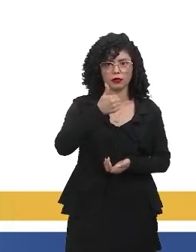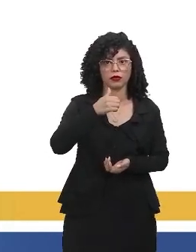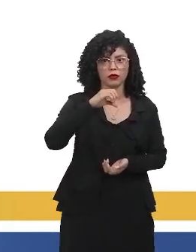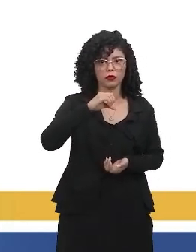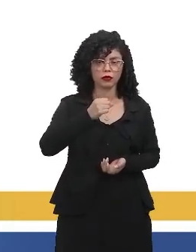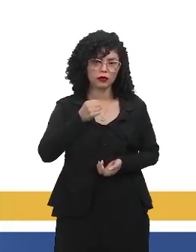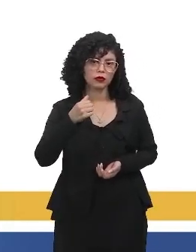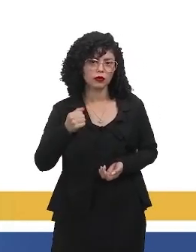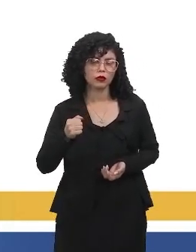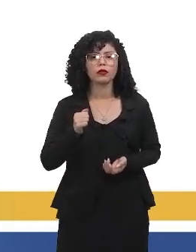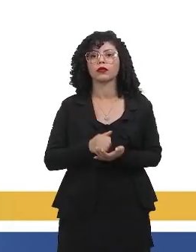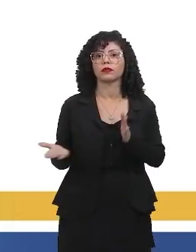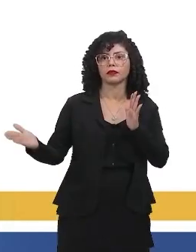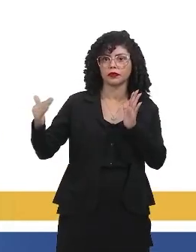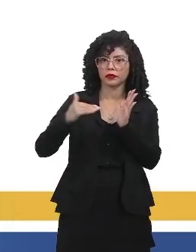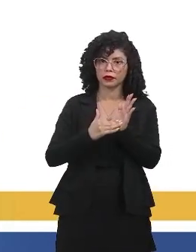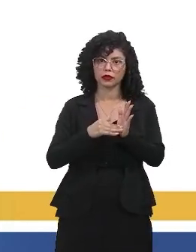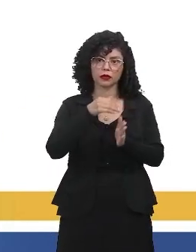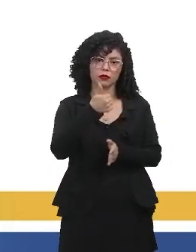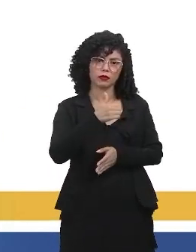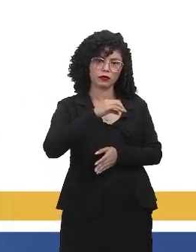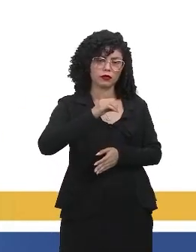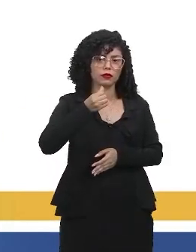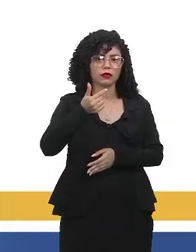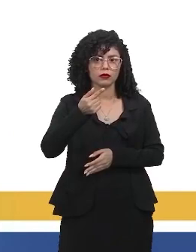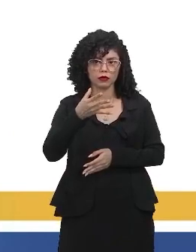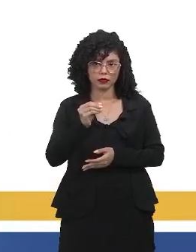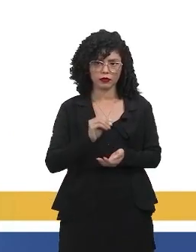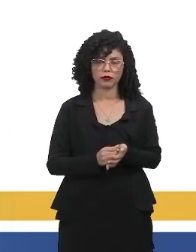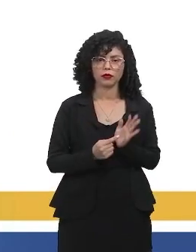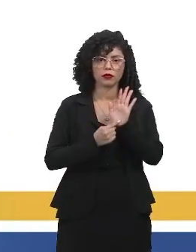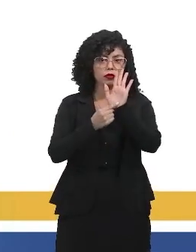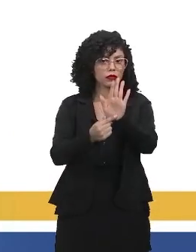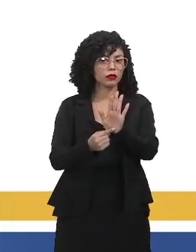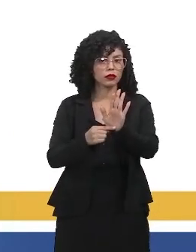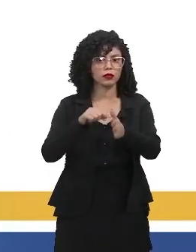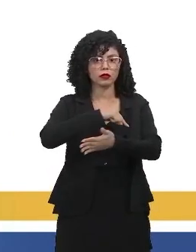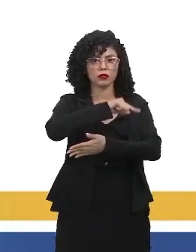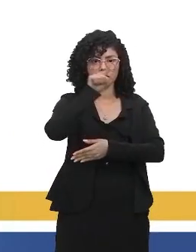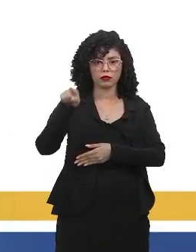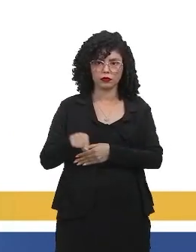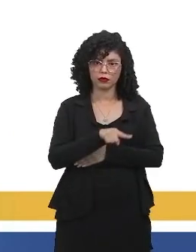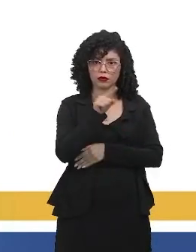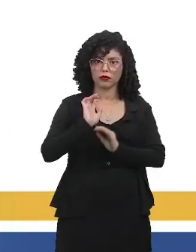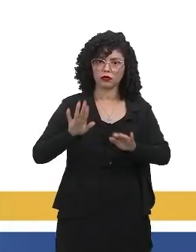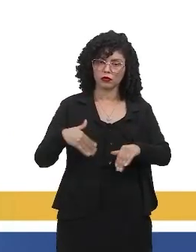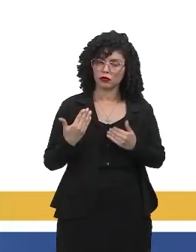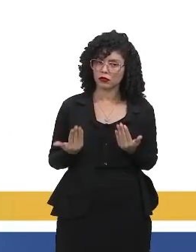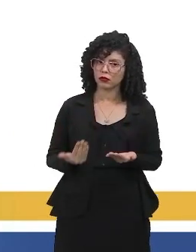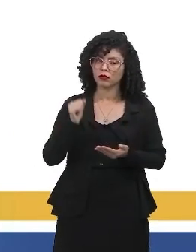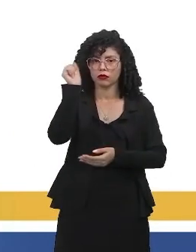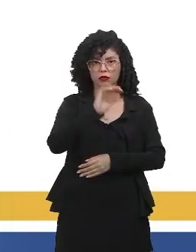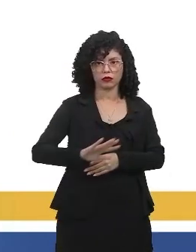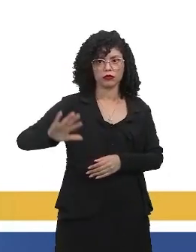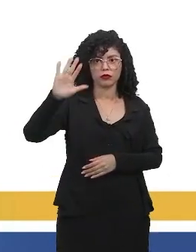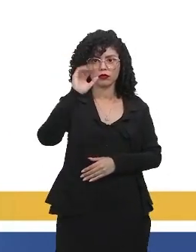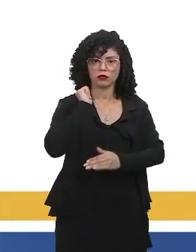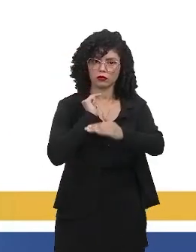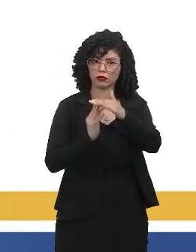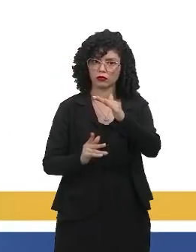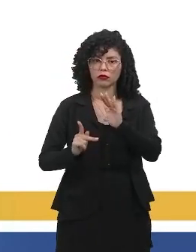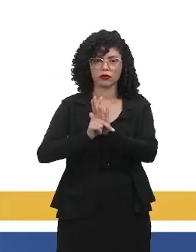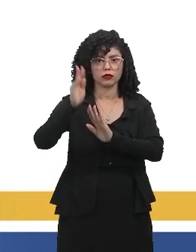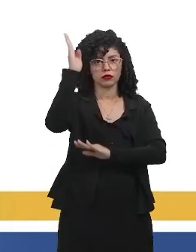a 1970. Então, mostrando esse gráfico, quais foram as nações que mais mandaram migrantes